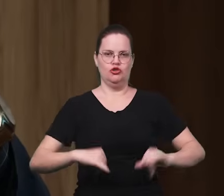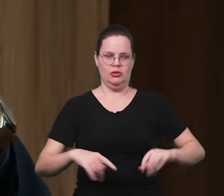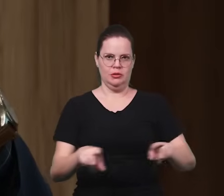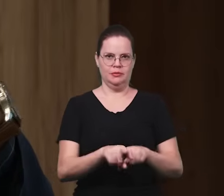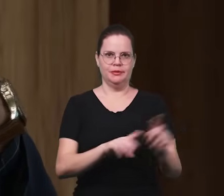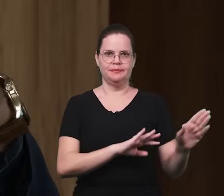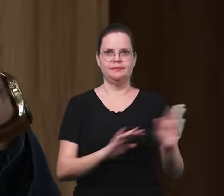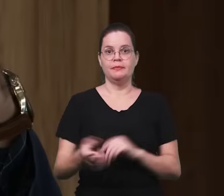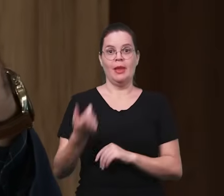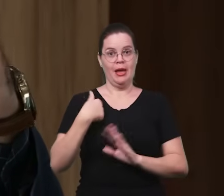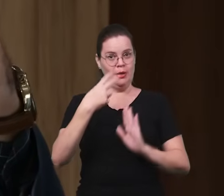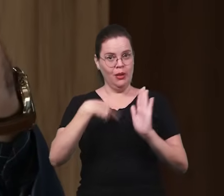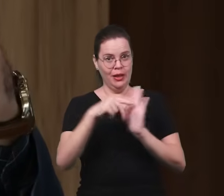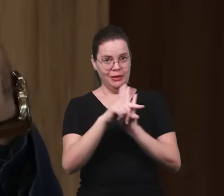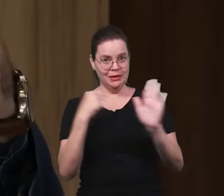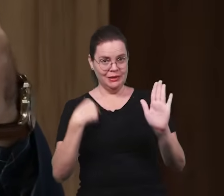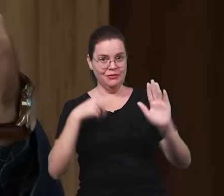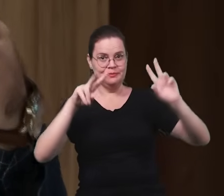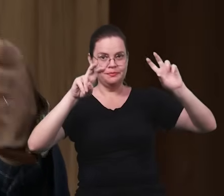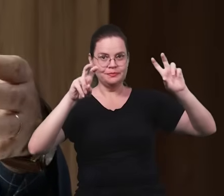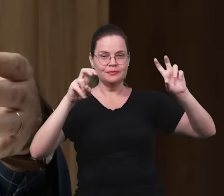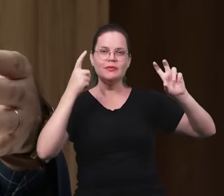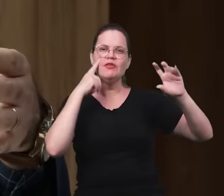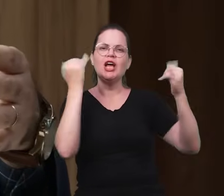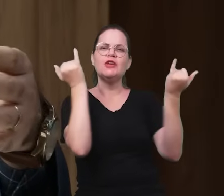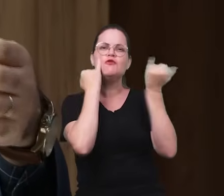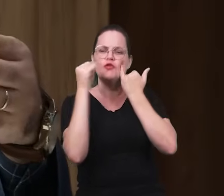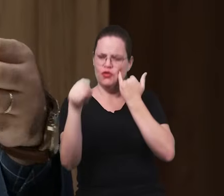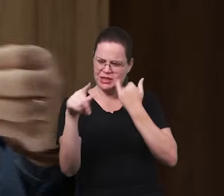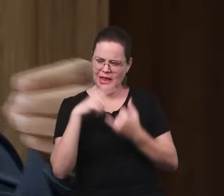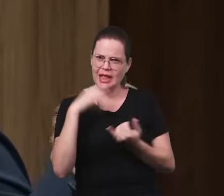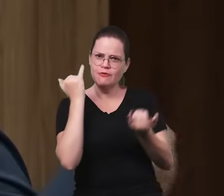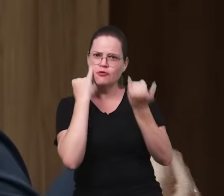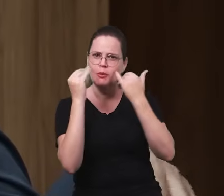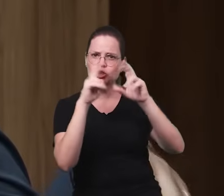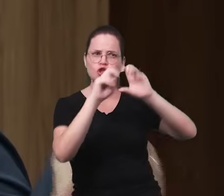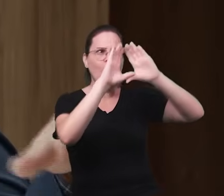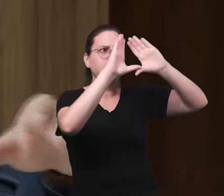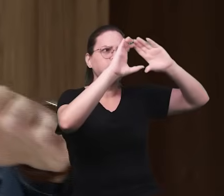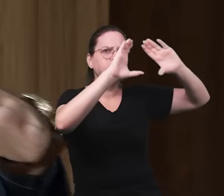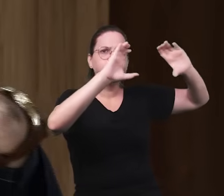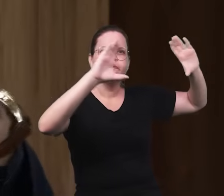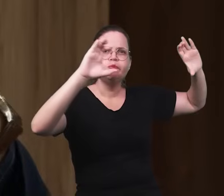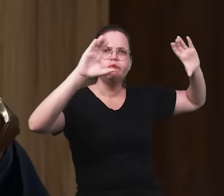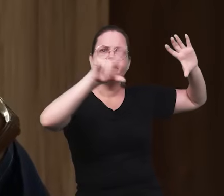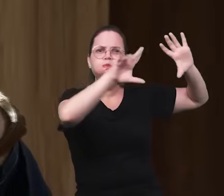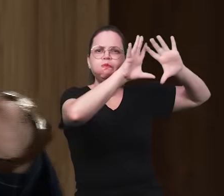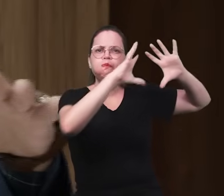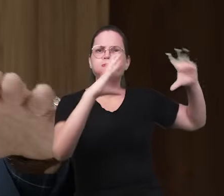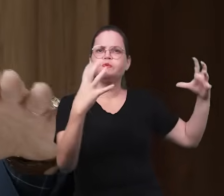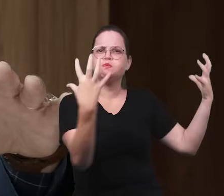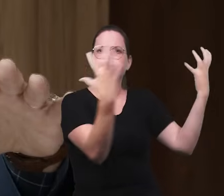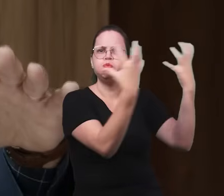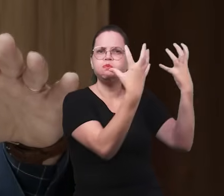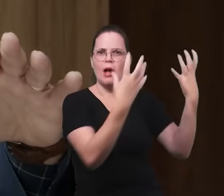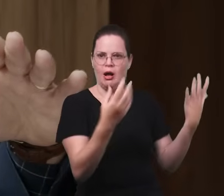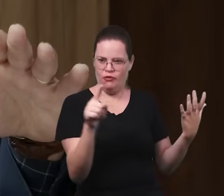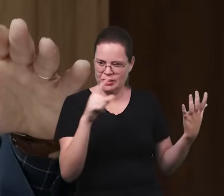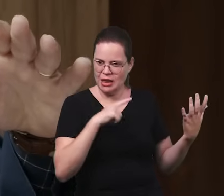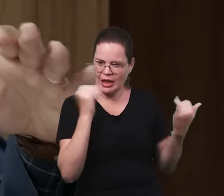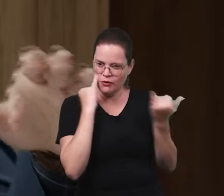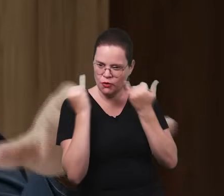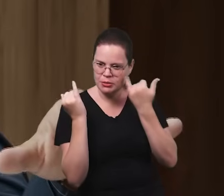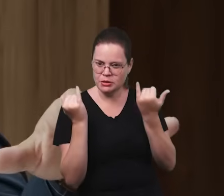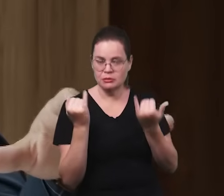versículo, porque ele tem a expressão tens tu notícia. E se tem uma coisa que todo noticiário